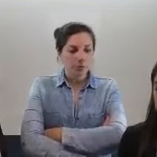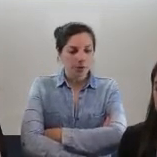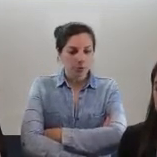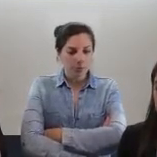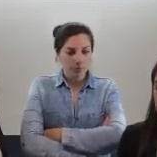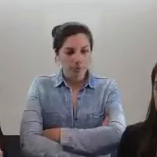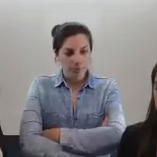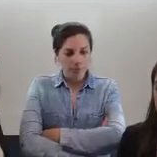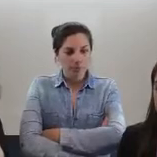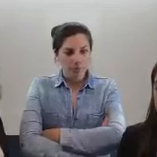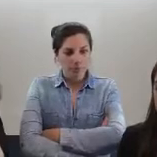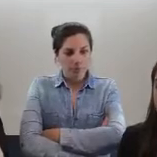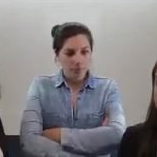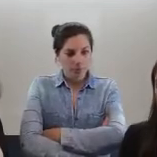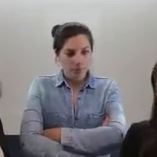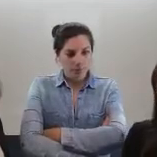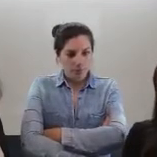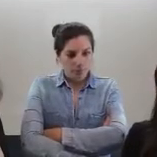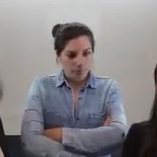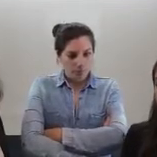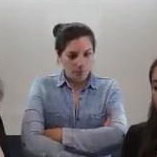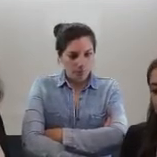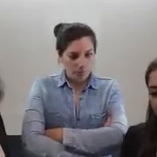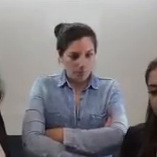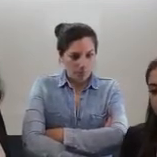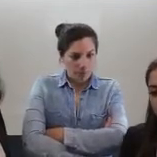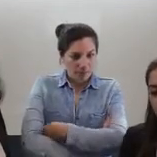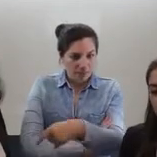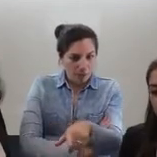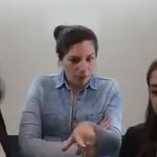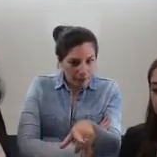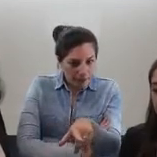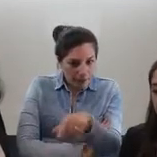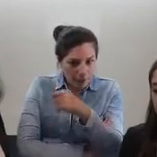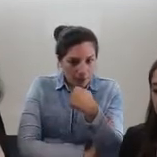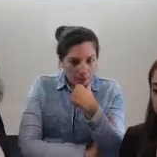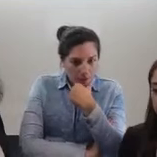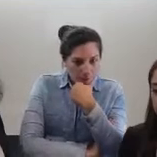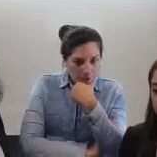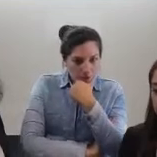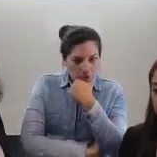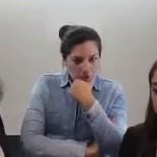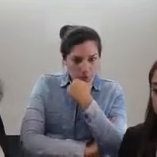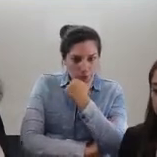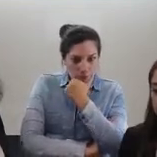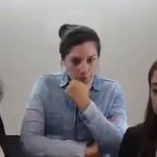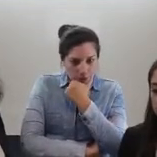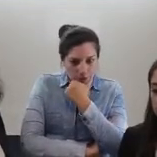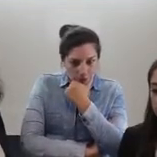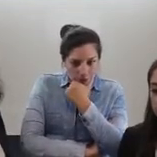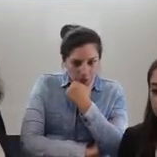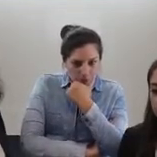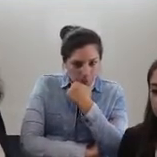C1 é outro periódico. E esse é físico, na verdade. Sim, tem os físicos e a gente tem... tem os físicos. Mas esse é online, né? Pedagogias do